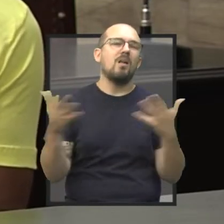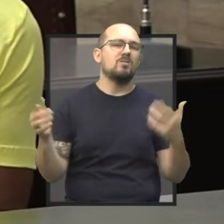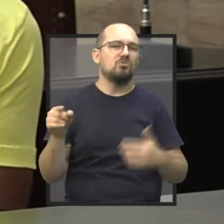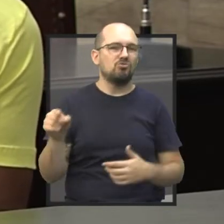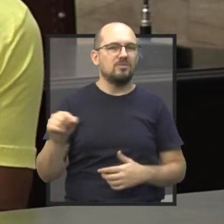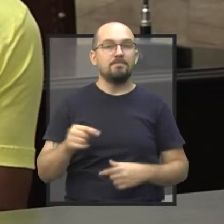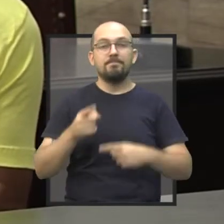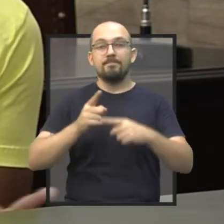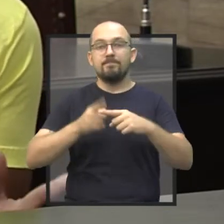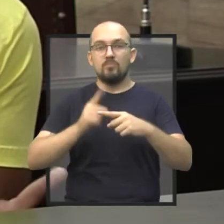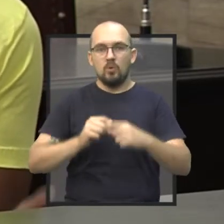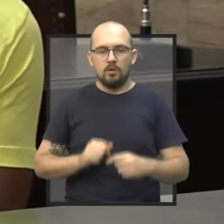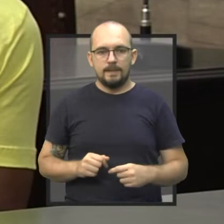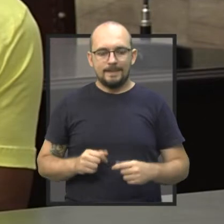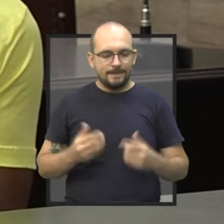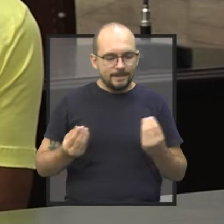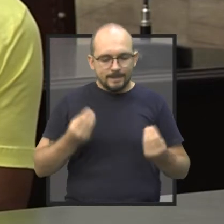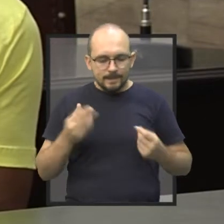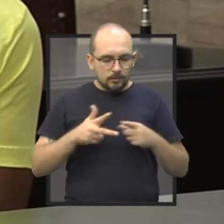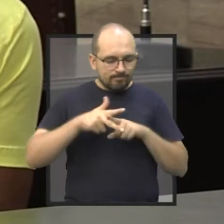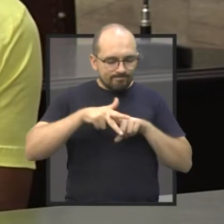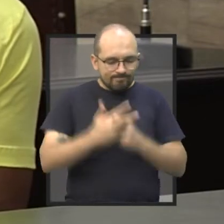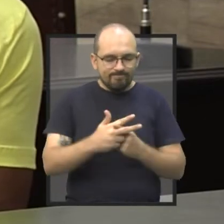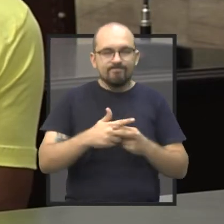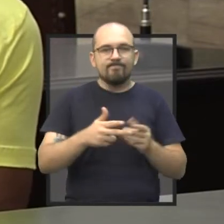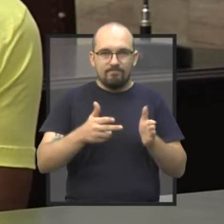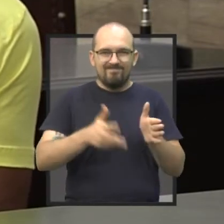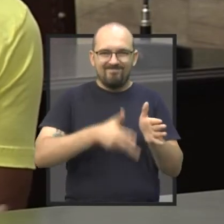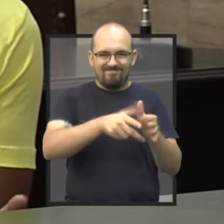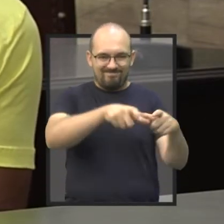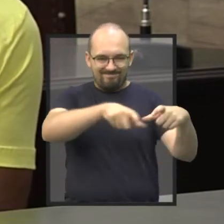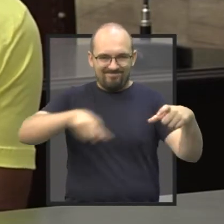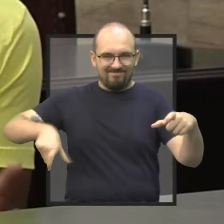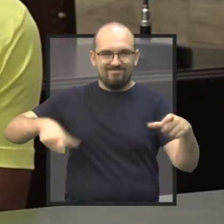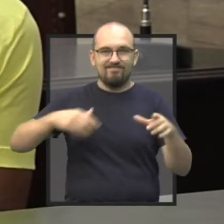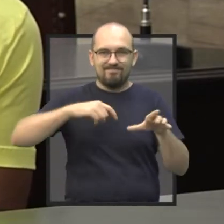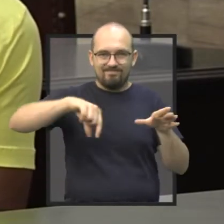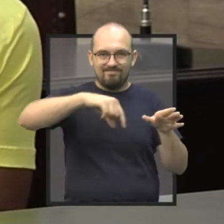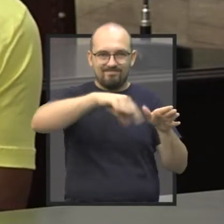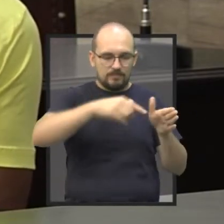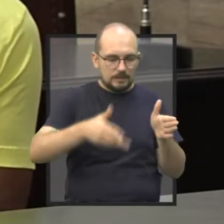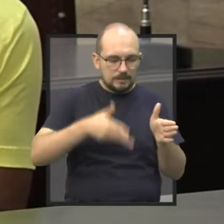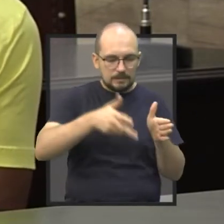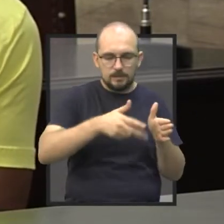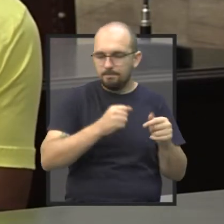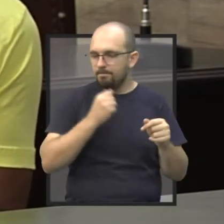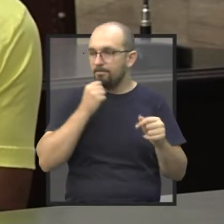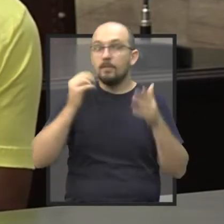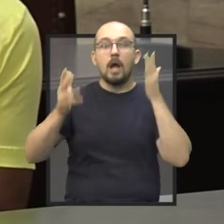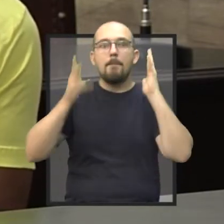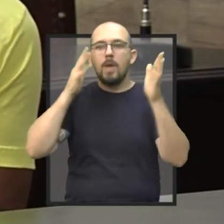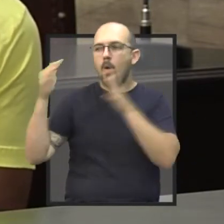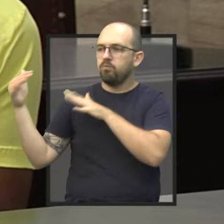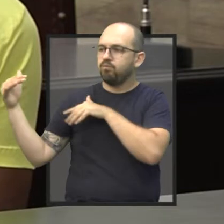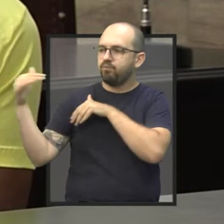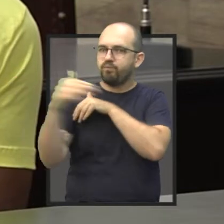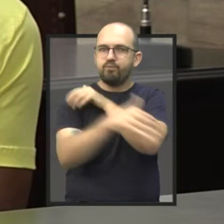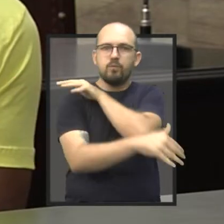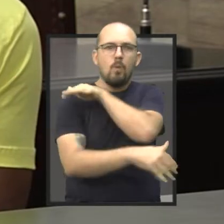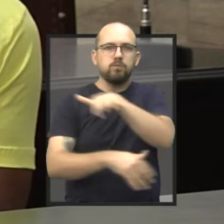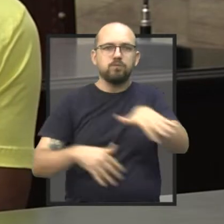quê? Eles precisavam consertar, né? E teve um movimento dentro do distrito em algumas